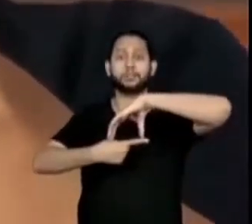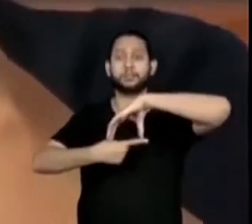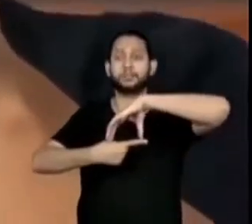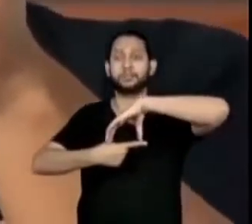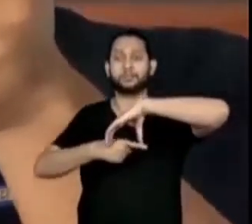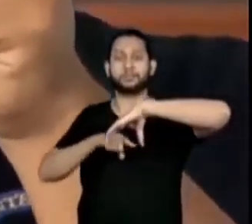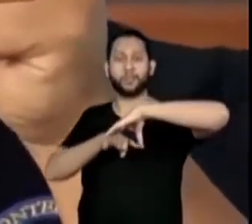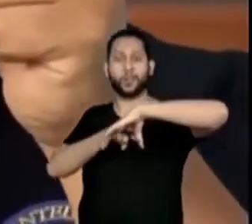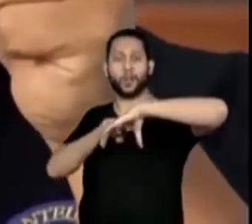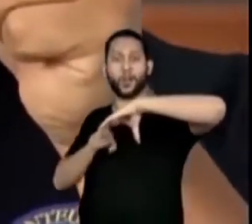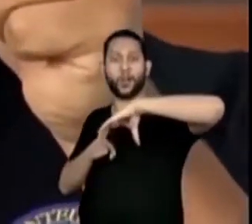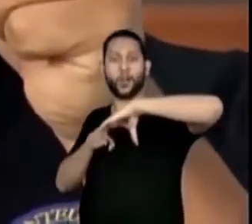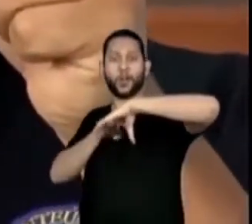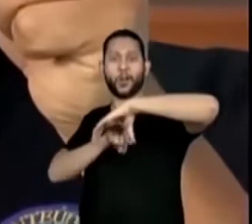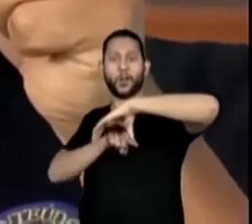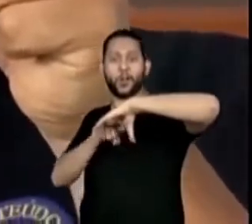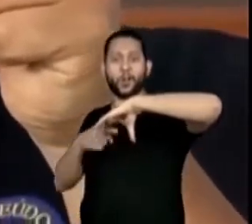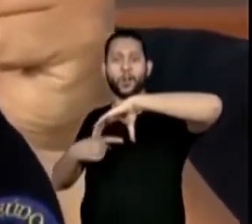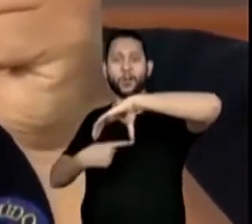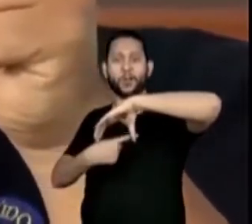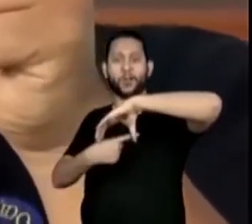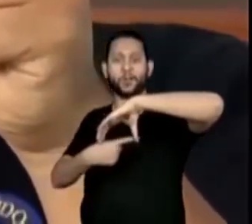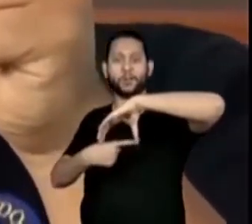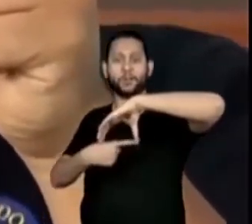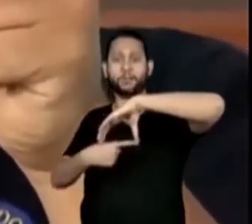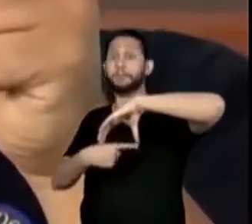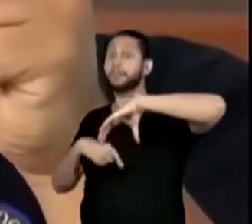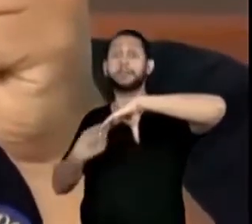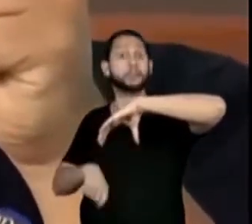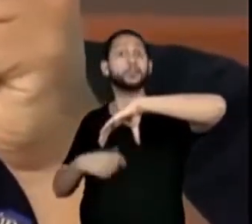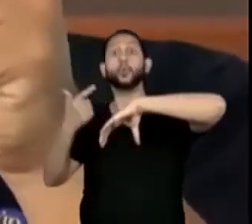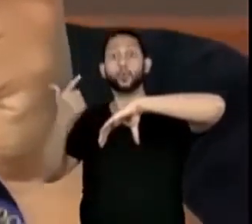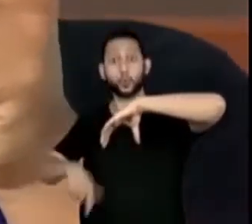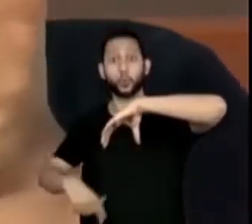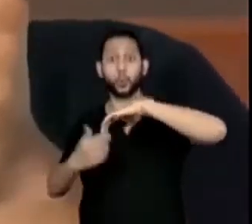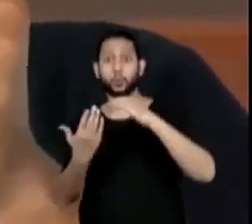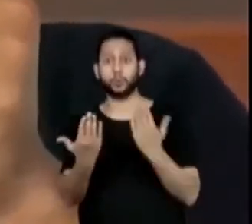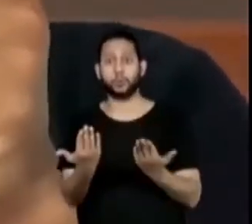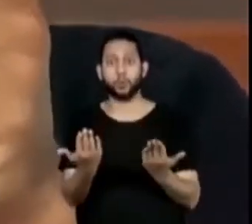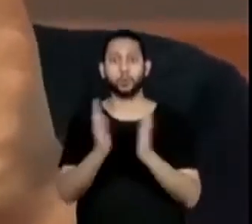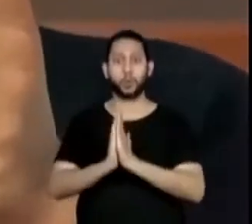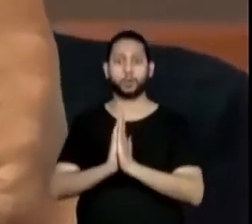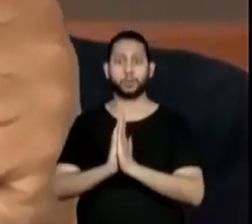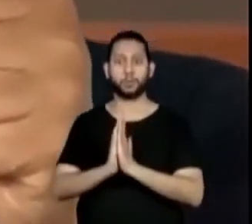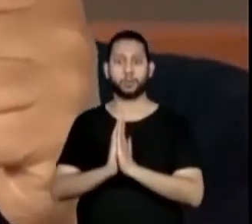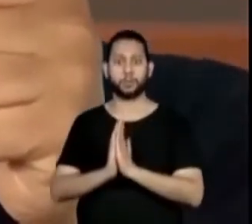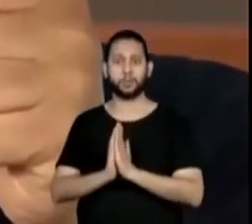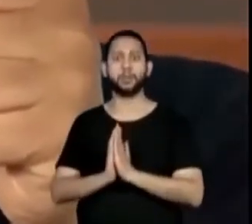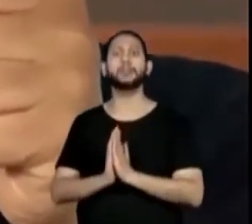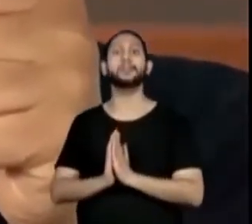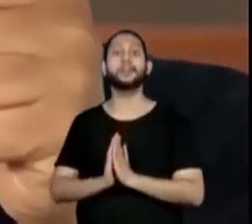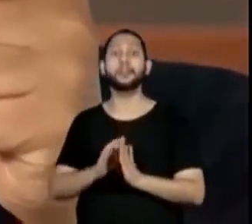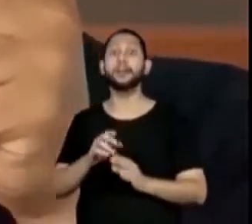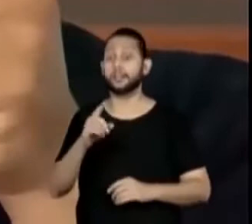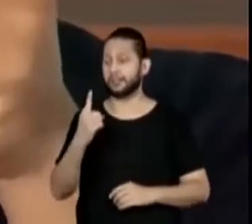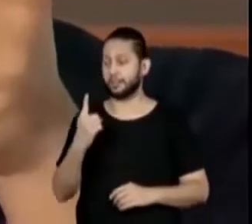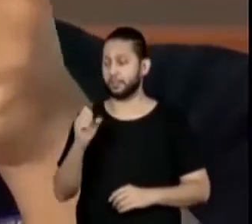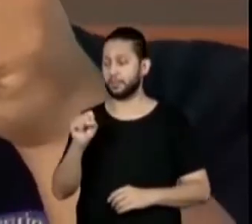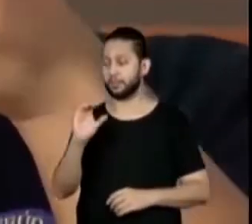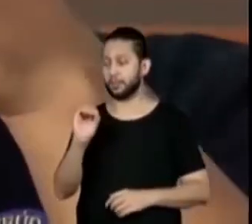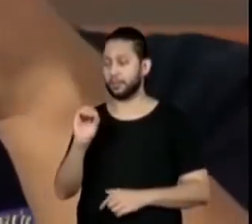até 180? Só que hoje nós vamos trabalhar o ângulo reto, que é metade disso. Metade de 180 é, calculando de